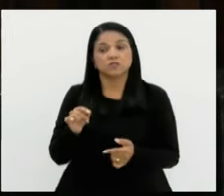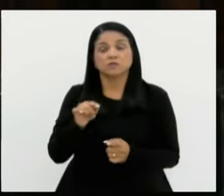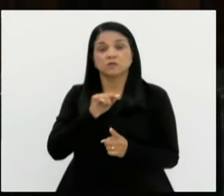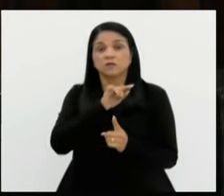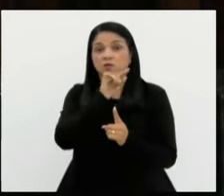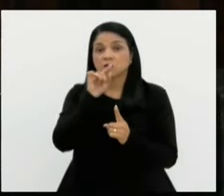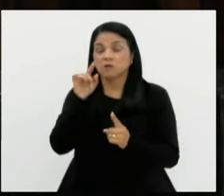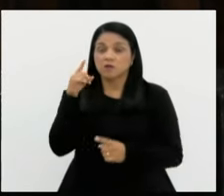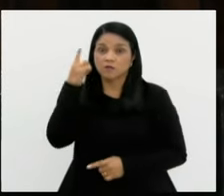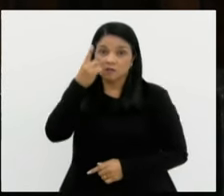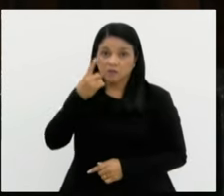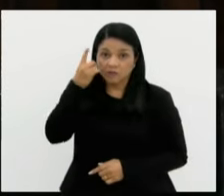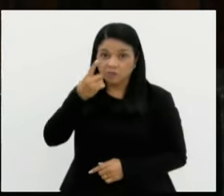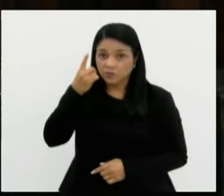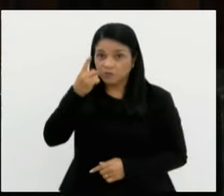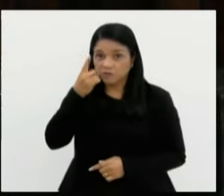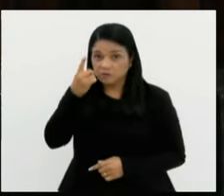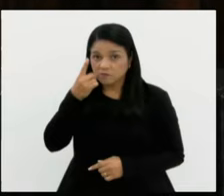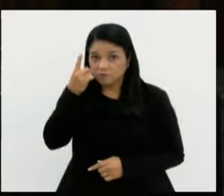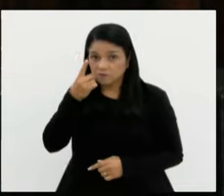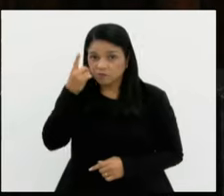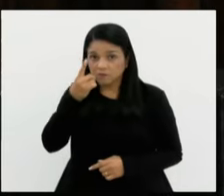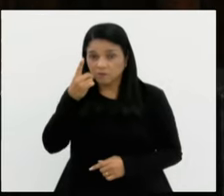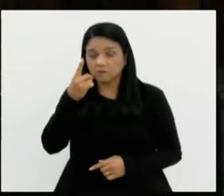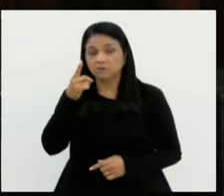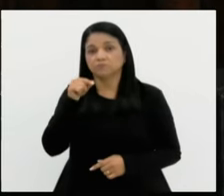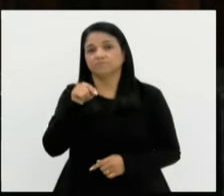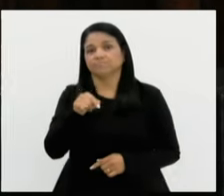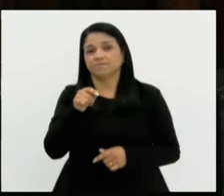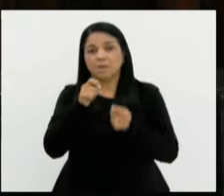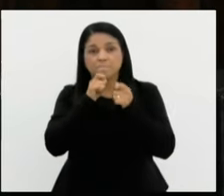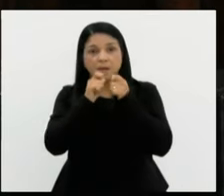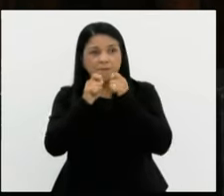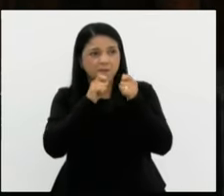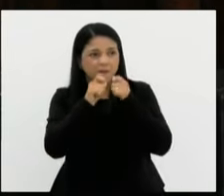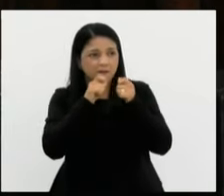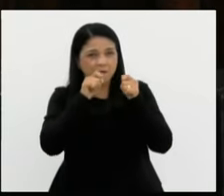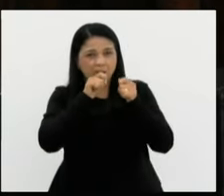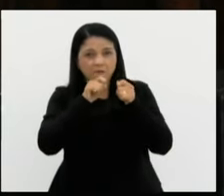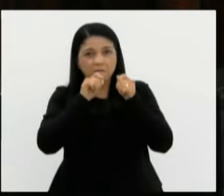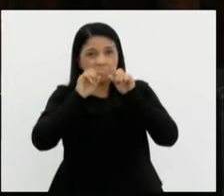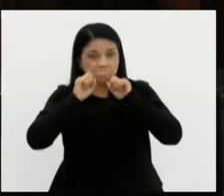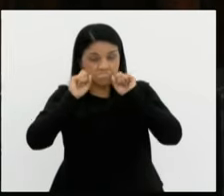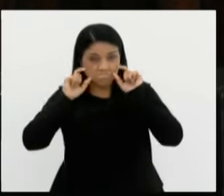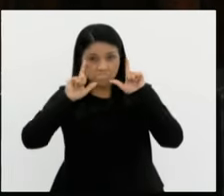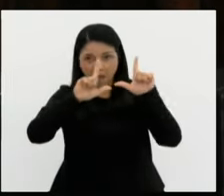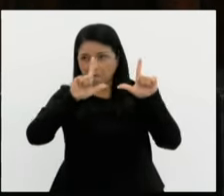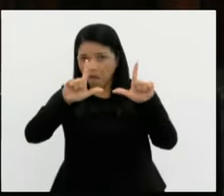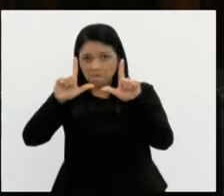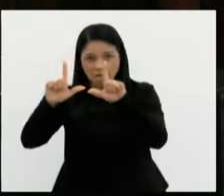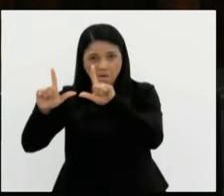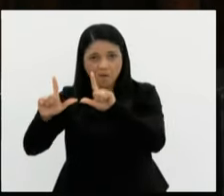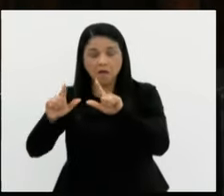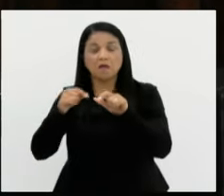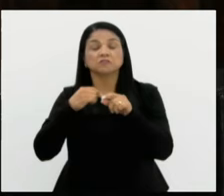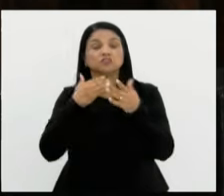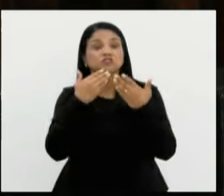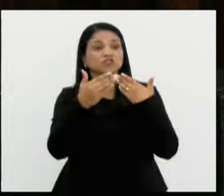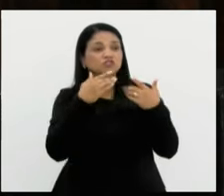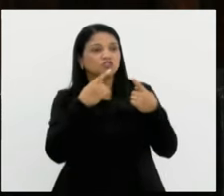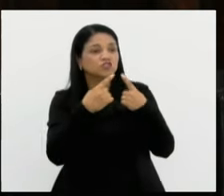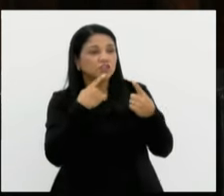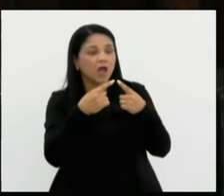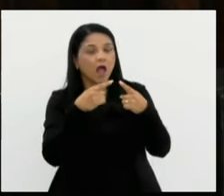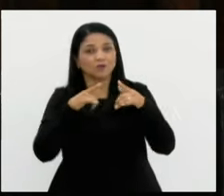objeto de veiculação de matérias jornalísticas, de fatos que são incontestáveis ali do discurso, do diálogo com